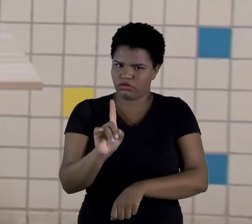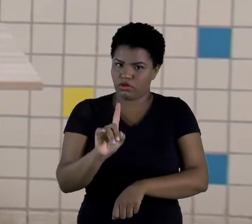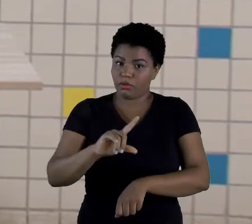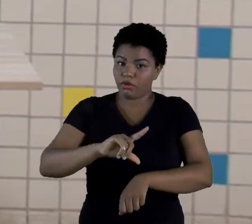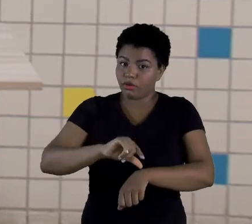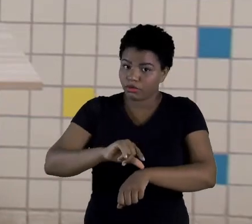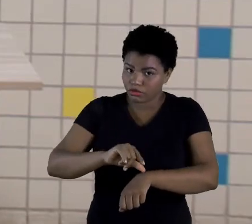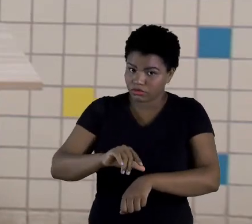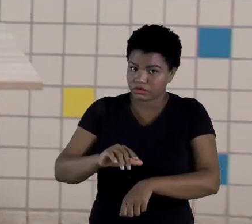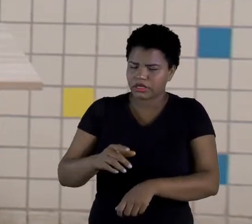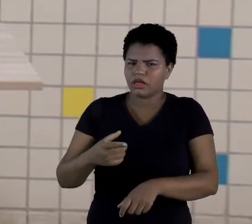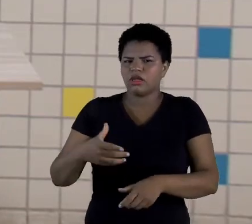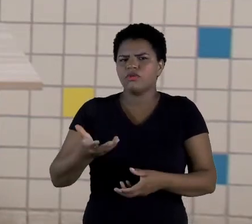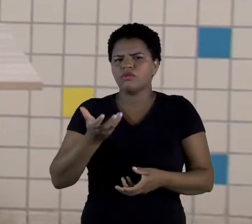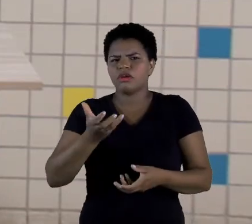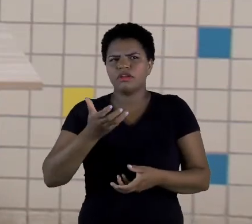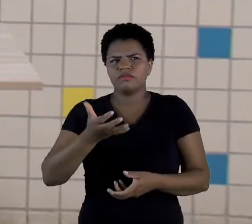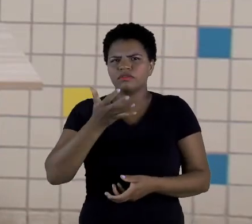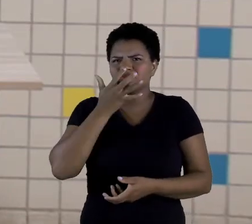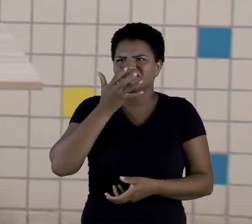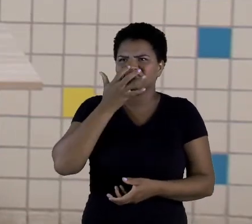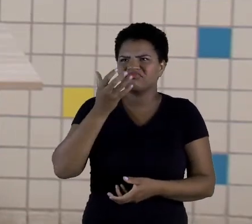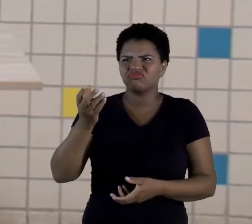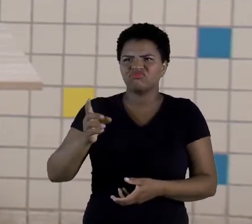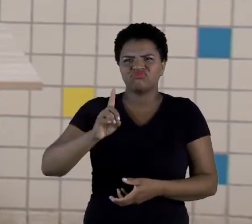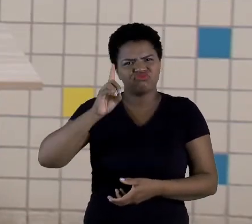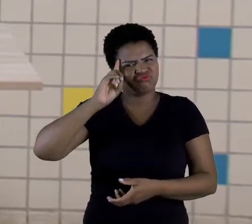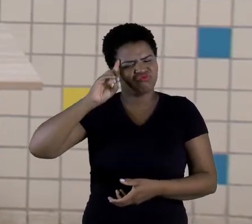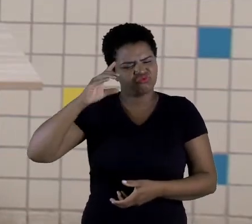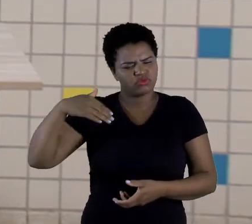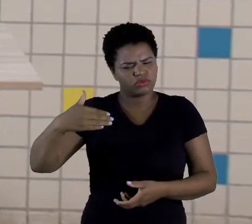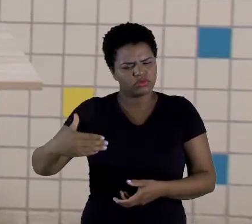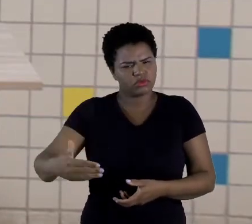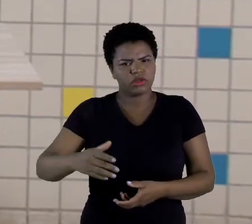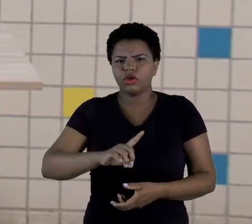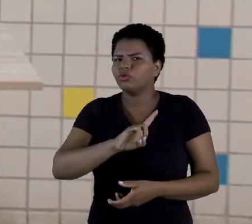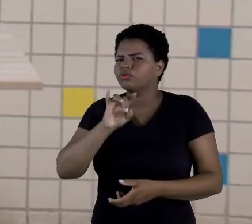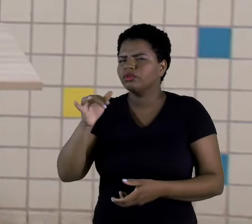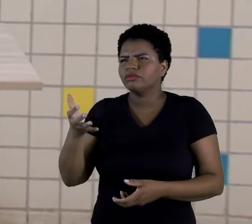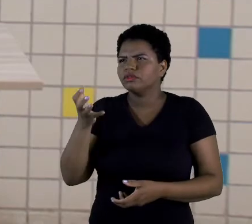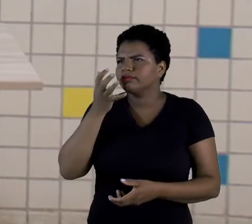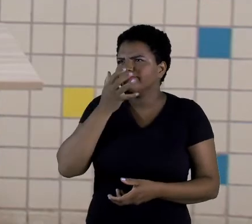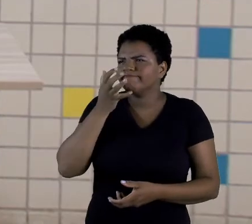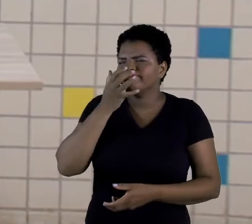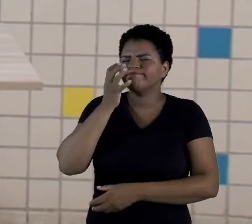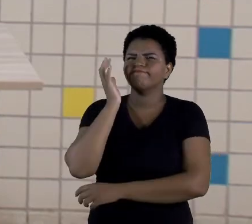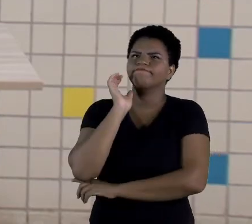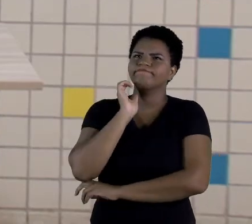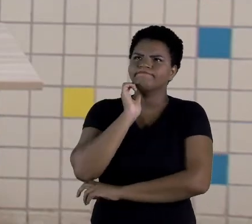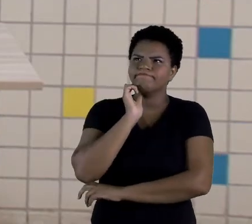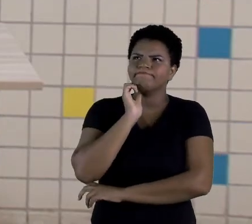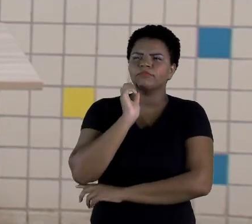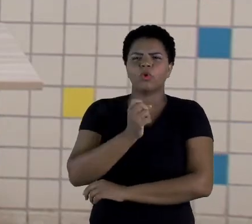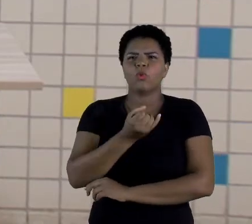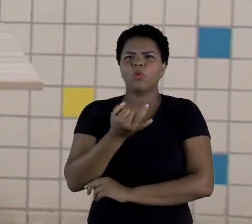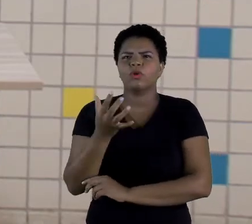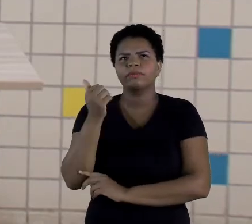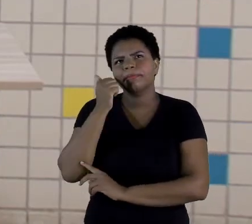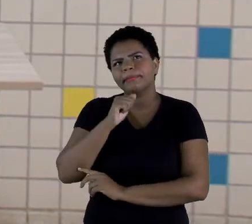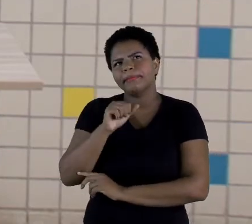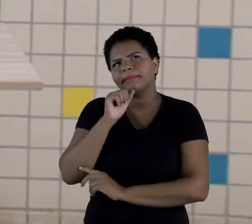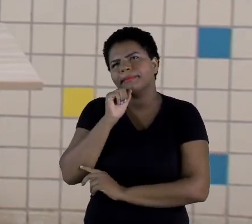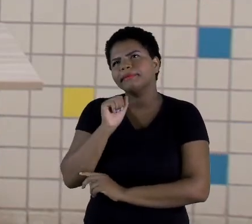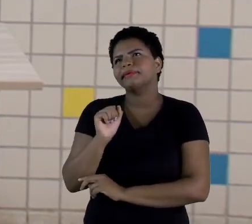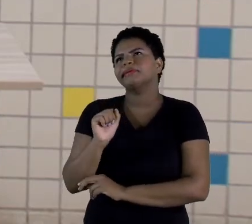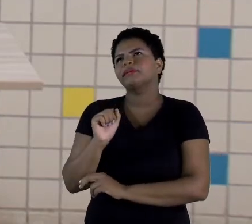que vocês observassem no dia a dia de vocês. Tire-se um dia para vocês observarem quantas vezes a mamãe pede para você jogar o